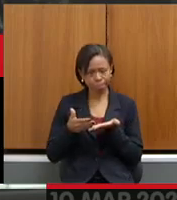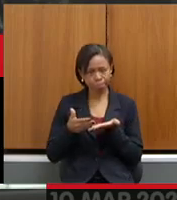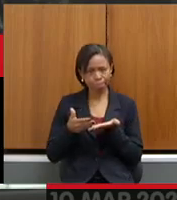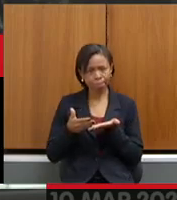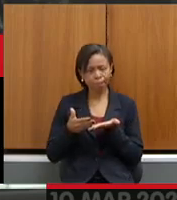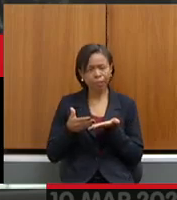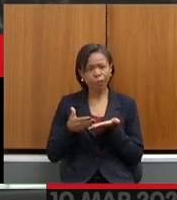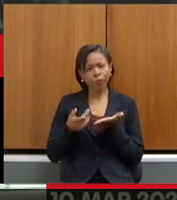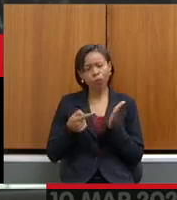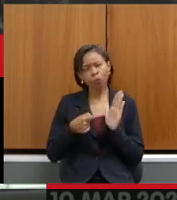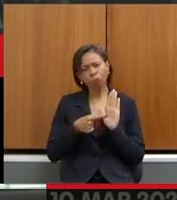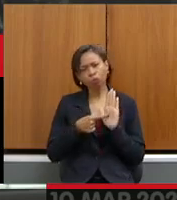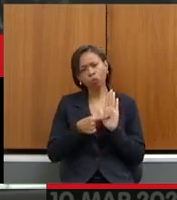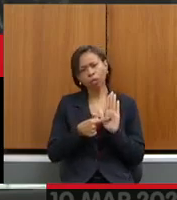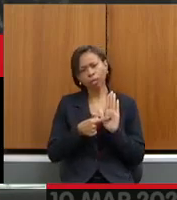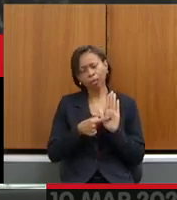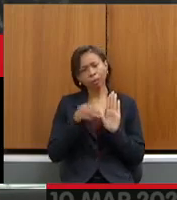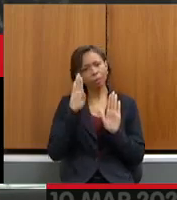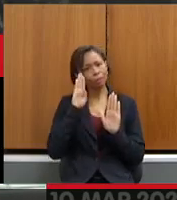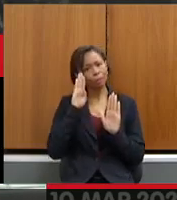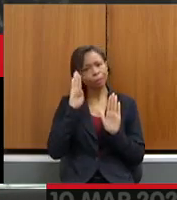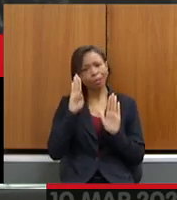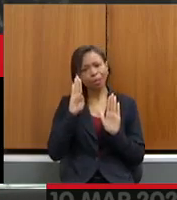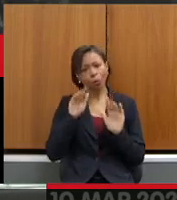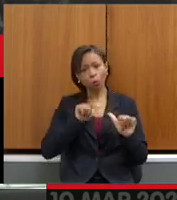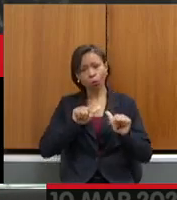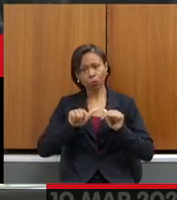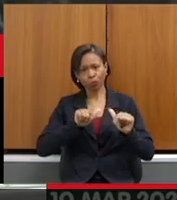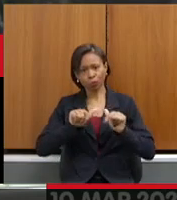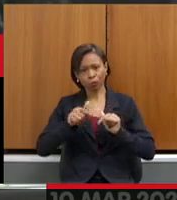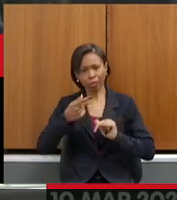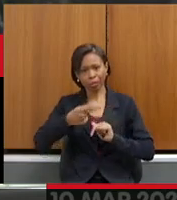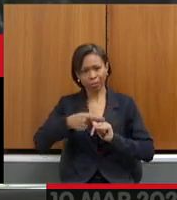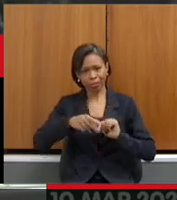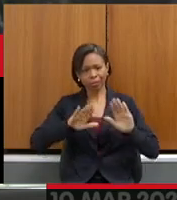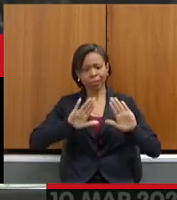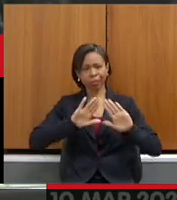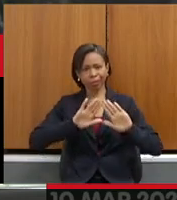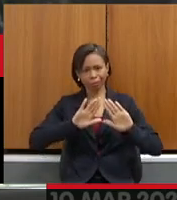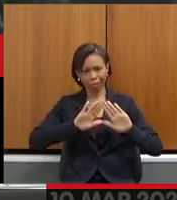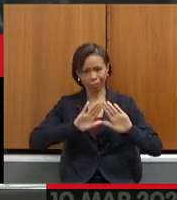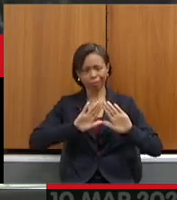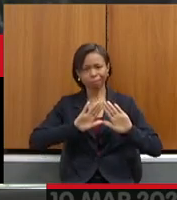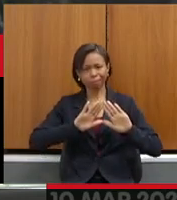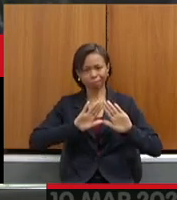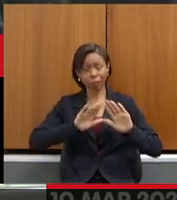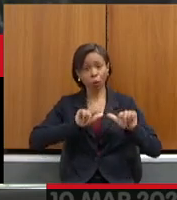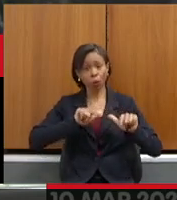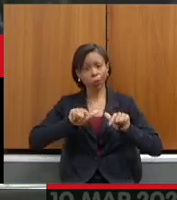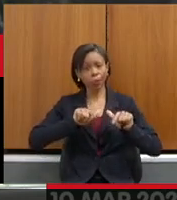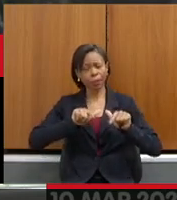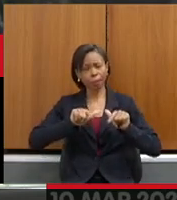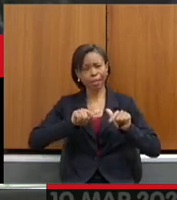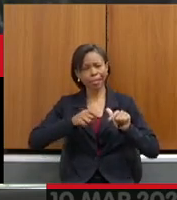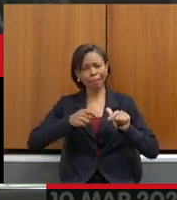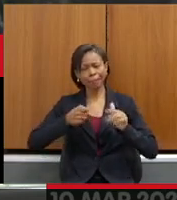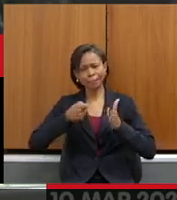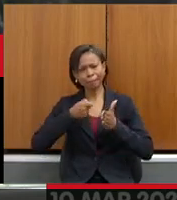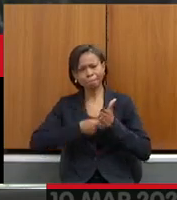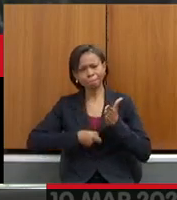está carro trabalho da Assembleia de Minas na luta contra